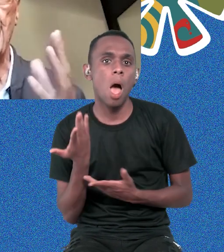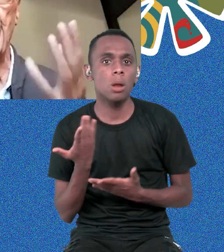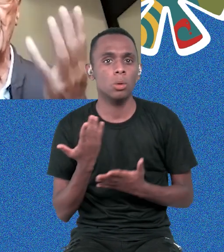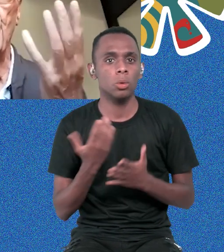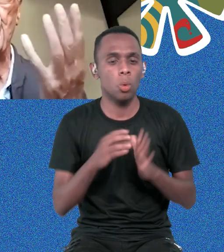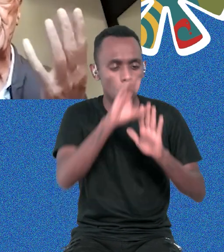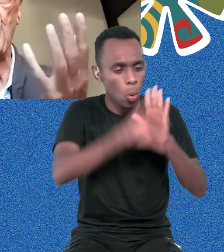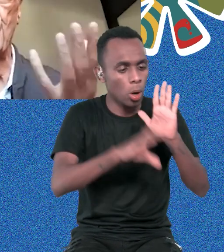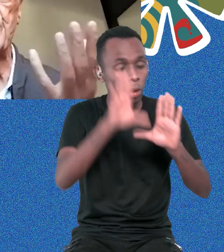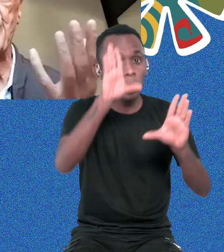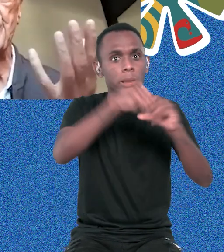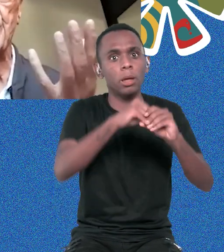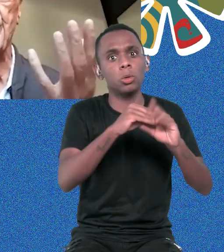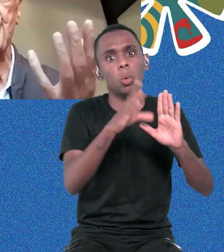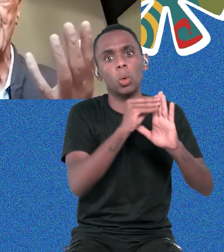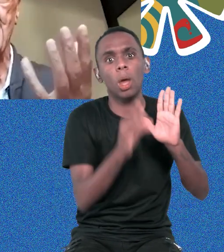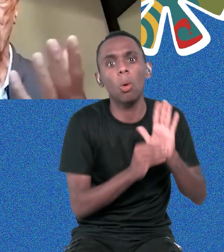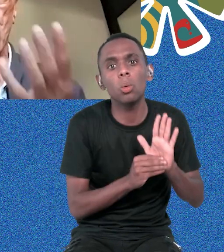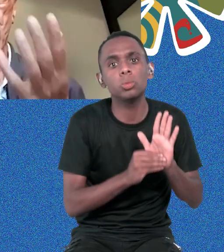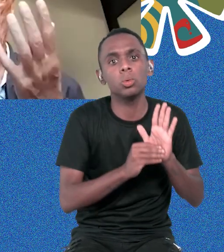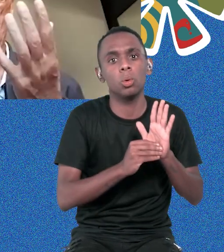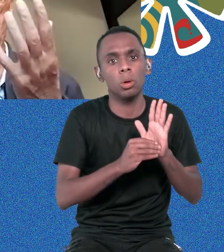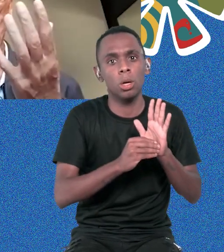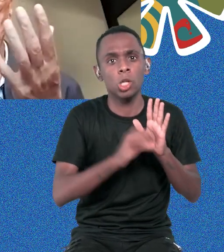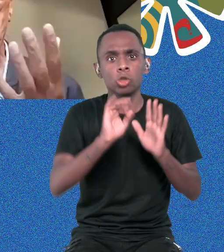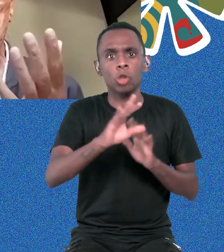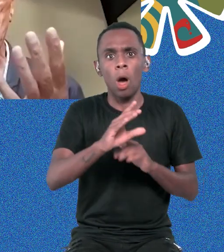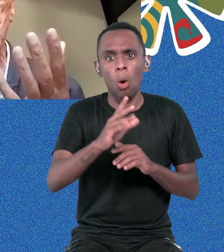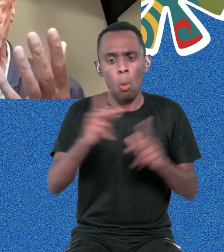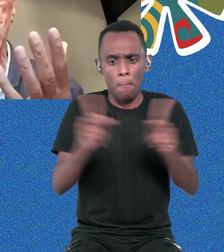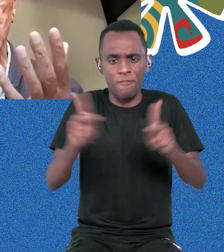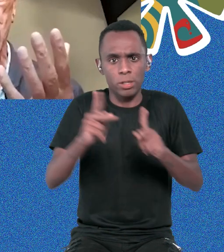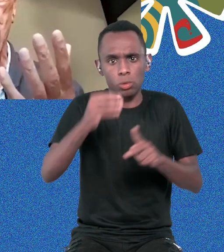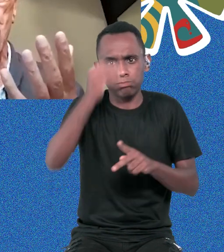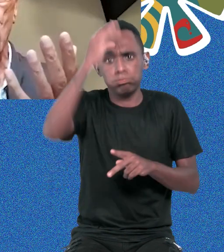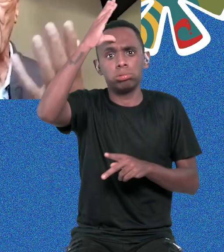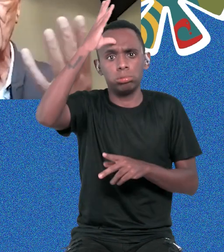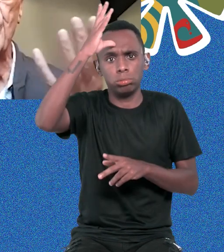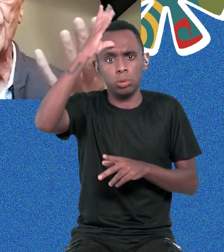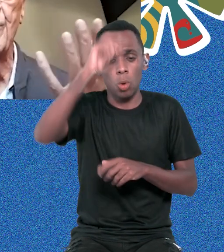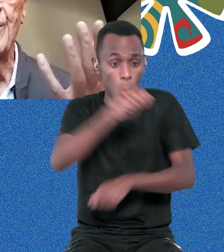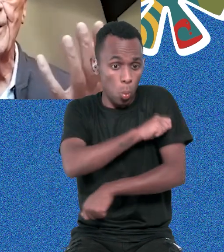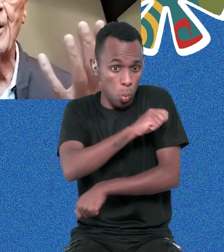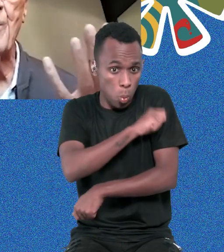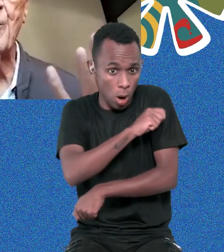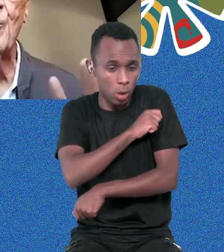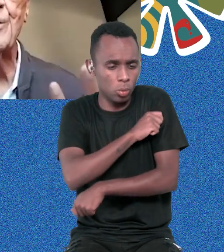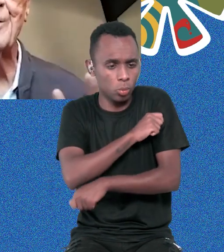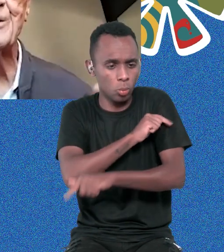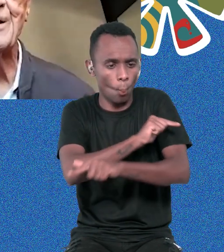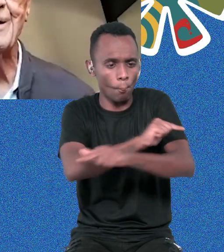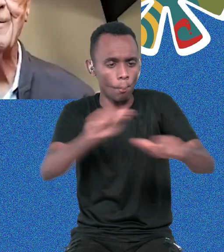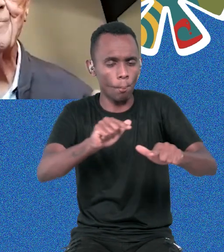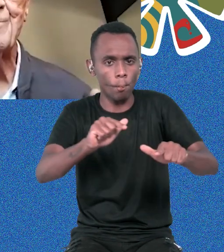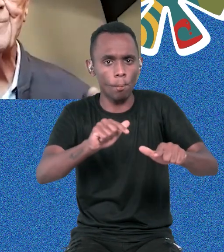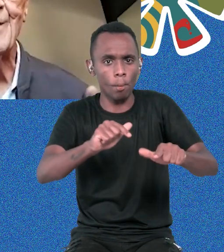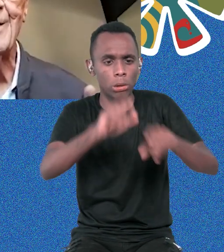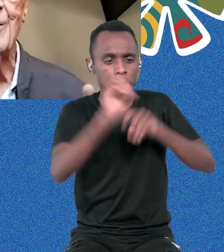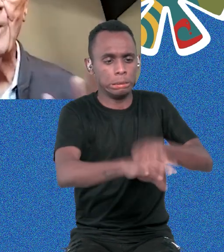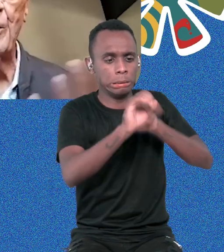currículo é onde está o conhecimento. O professor é que domina esse conhecimento. O aluno é uma conta